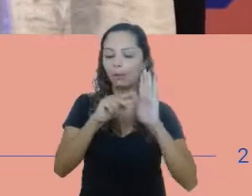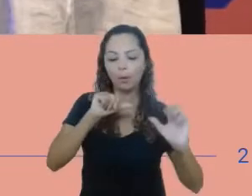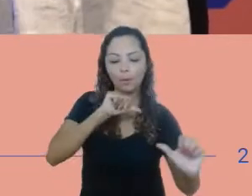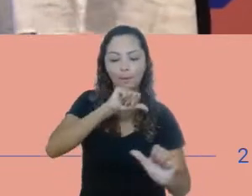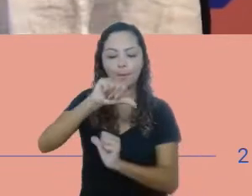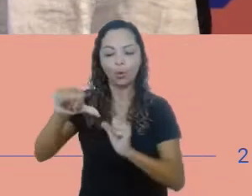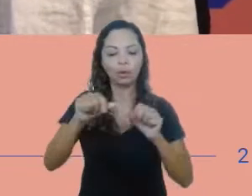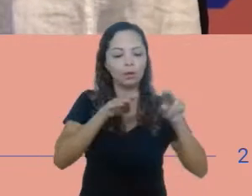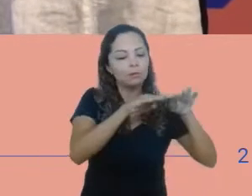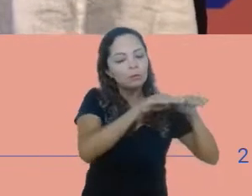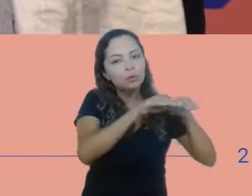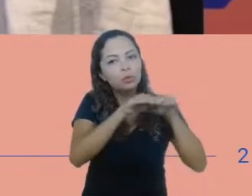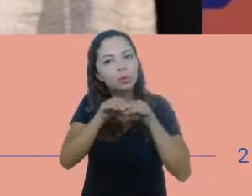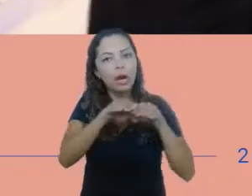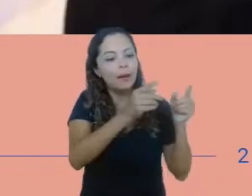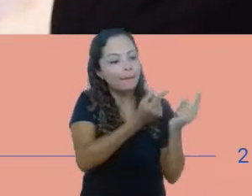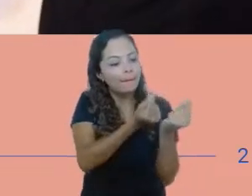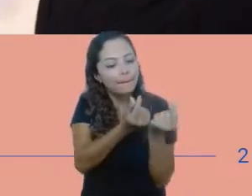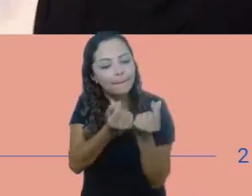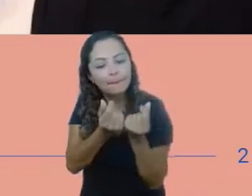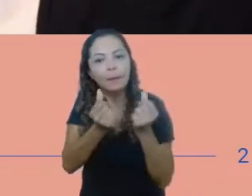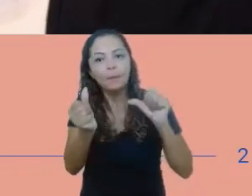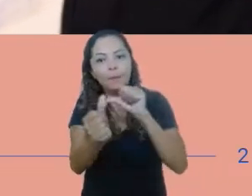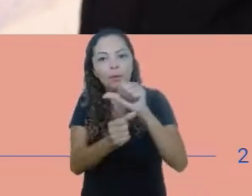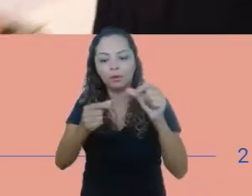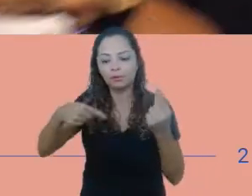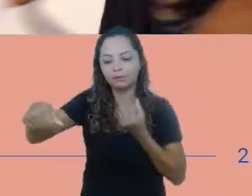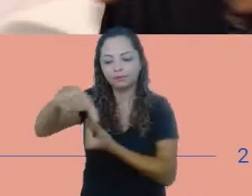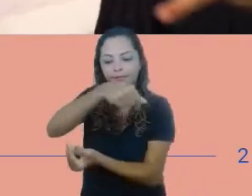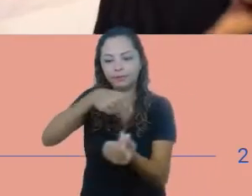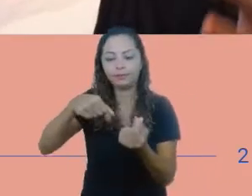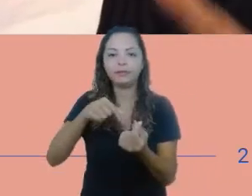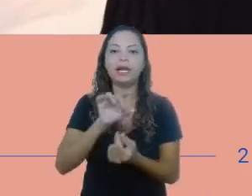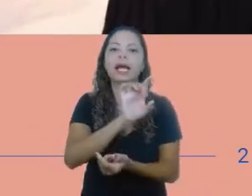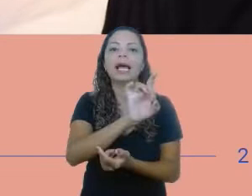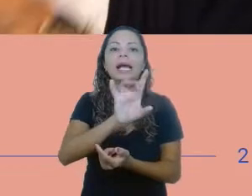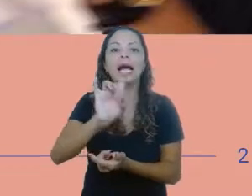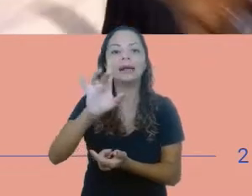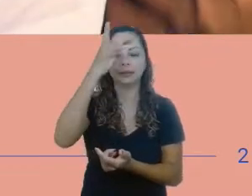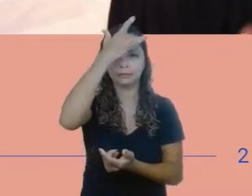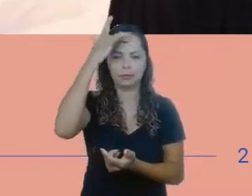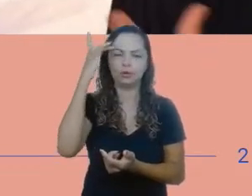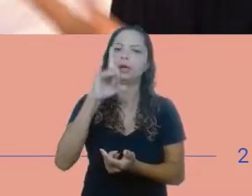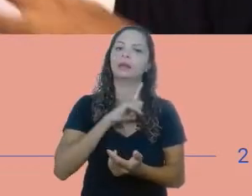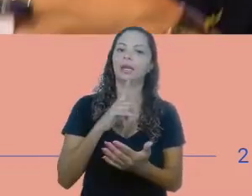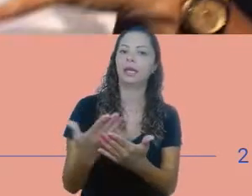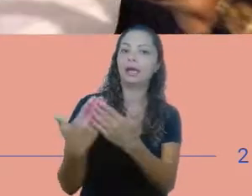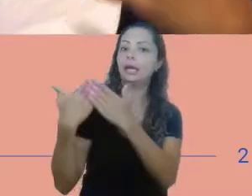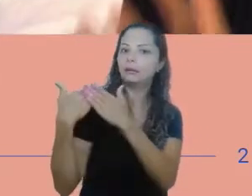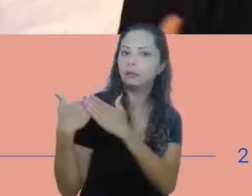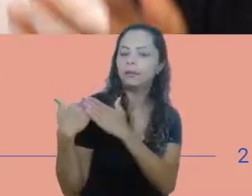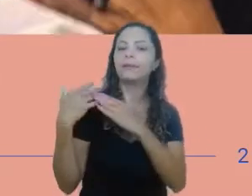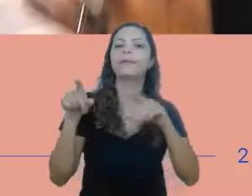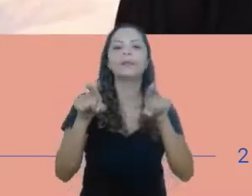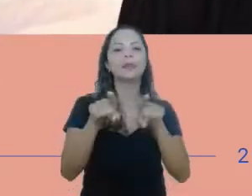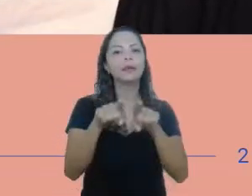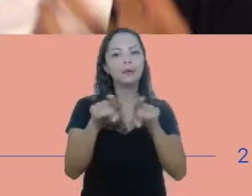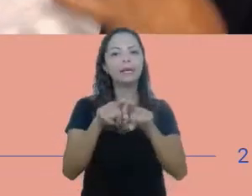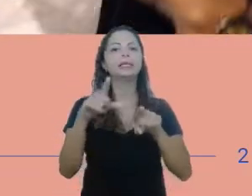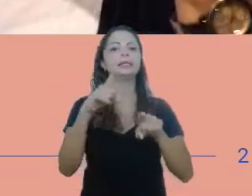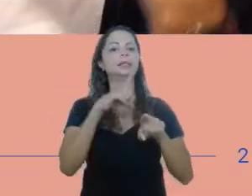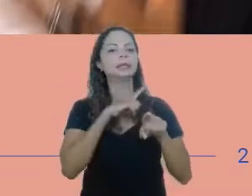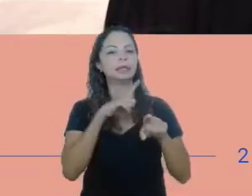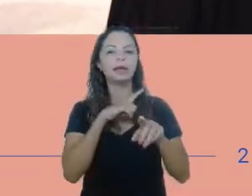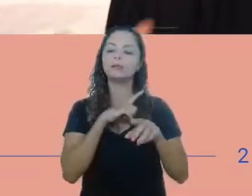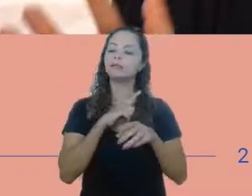pública onde cada ator tem a sua responsabilidade e essa governança integrada essa governança de